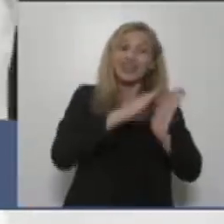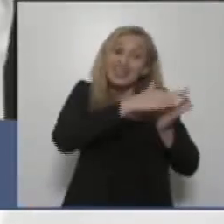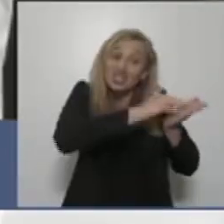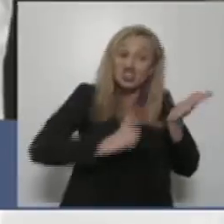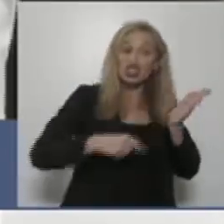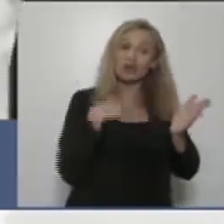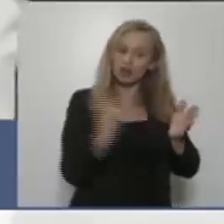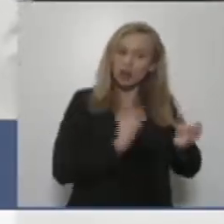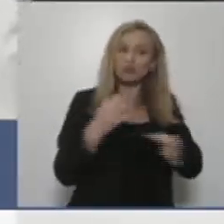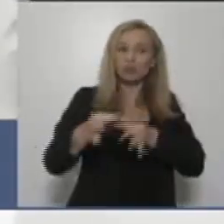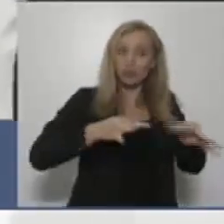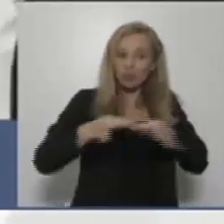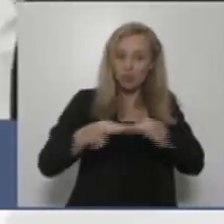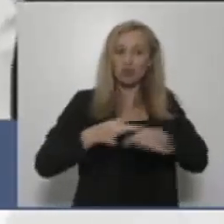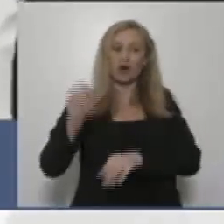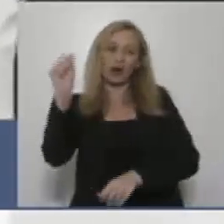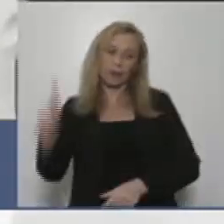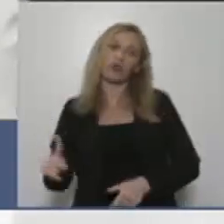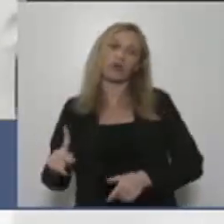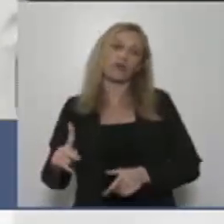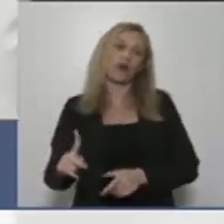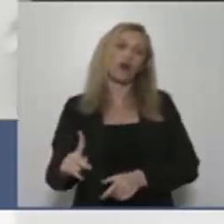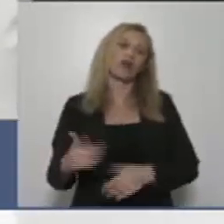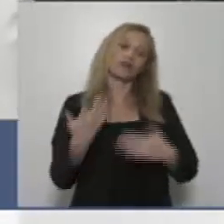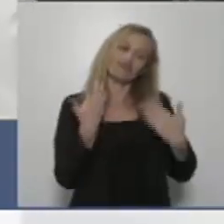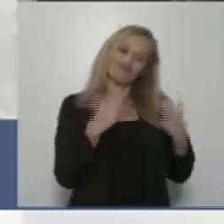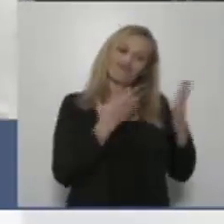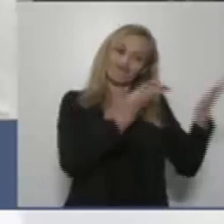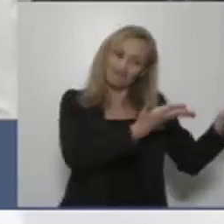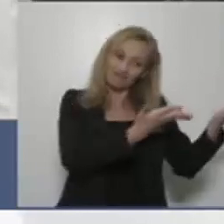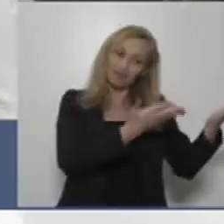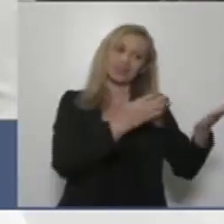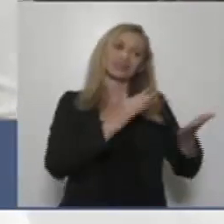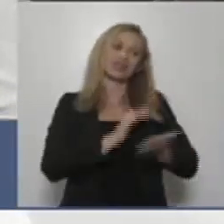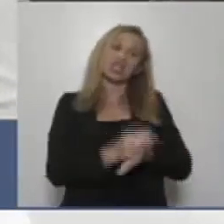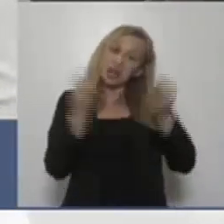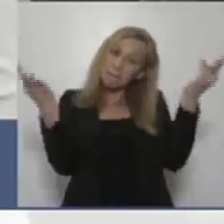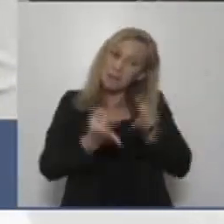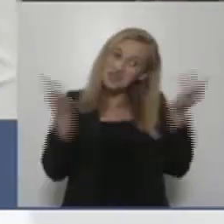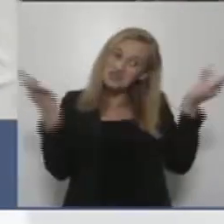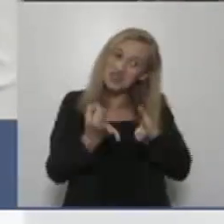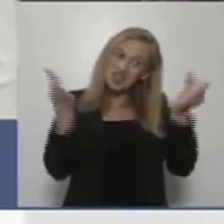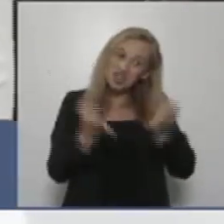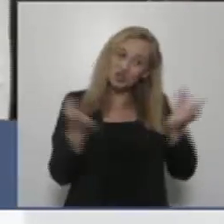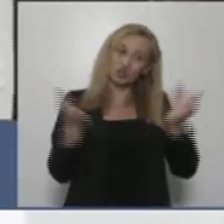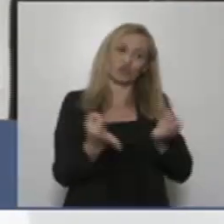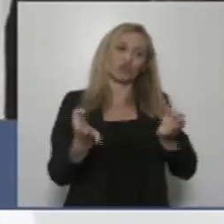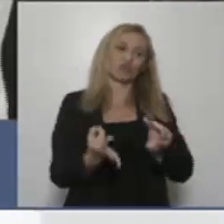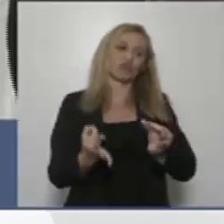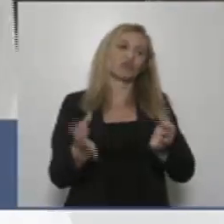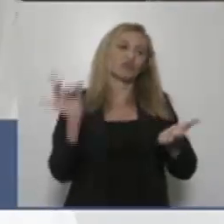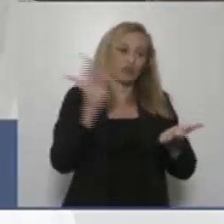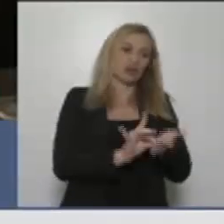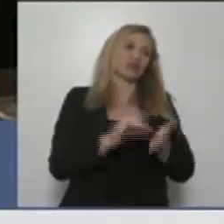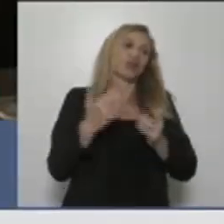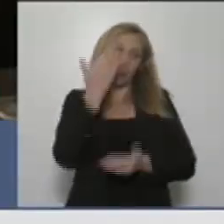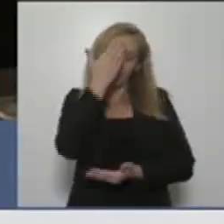possa aprovar o projeto de Vossa Excelência, que está perfeito na forma, no conteúdo e no método. Muito